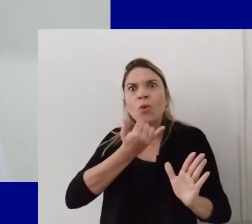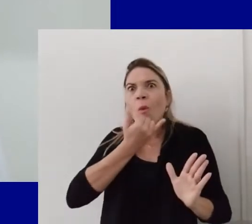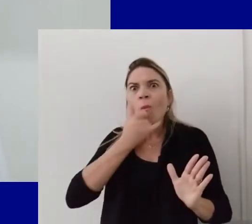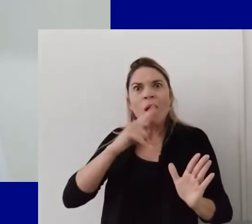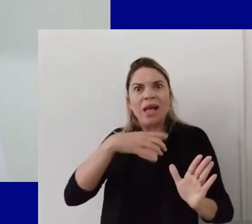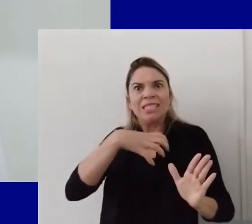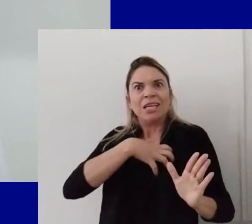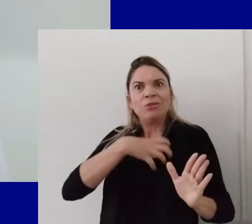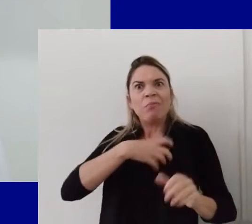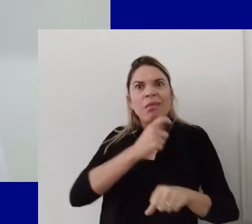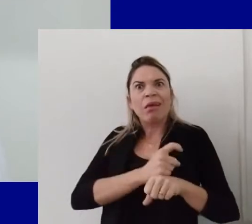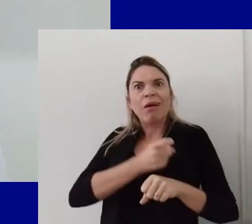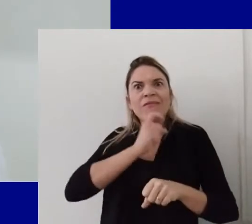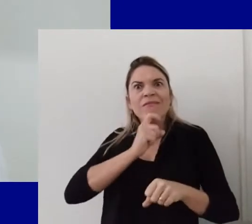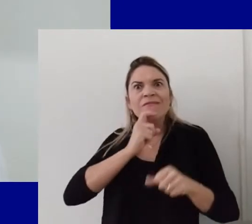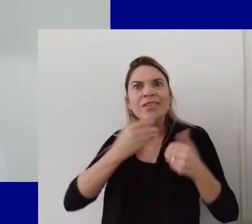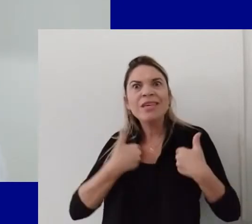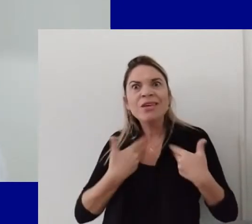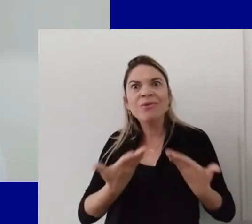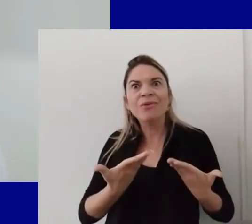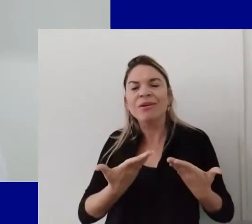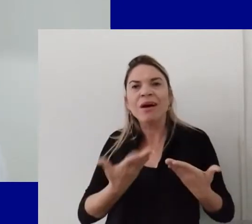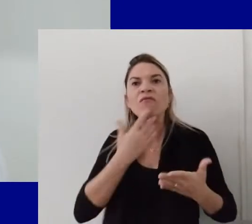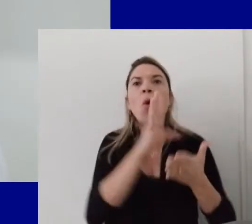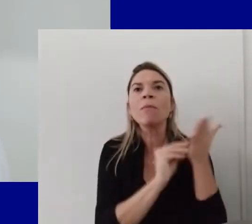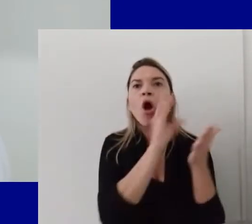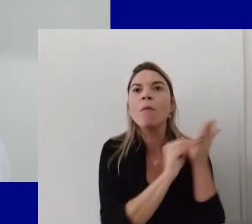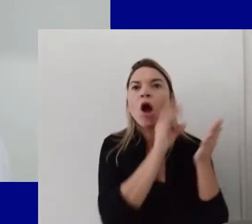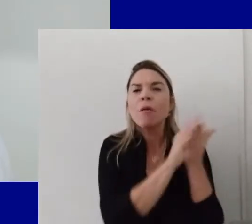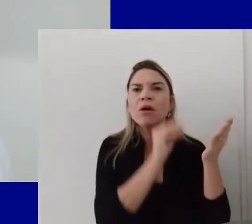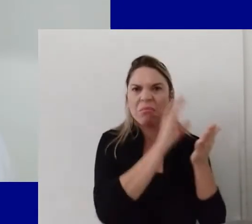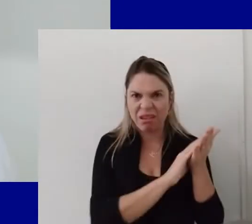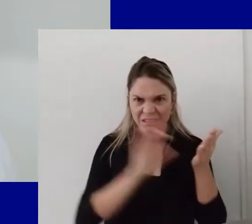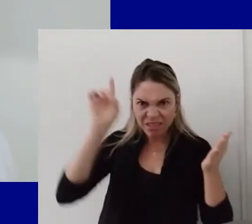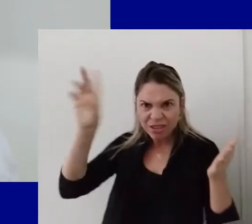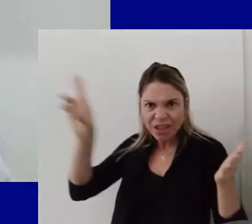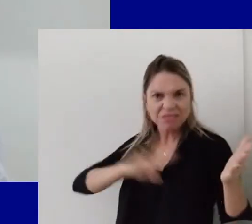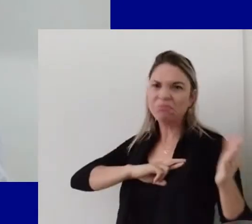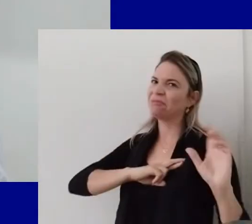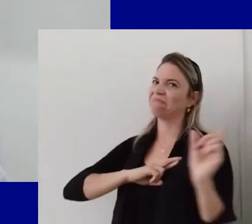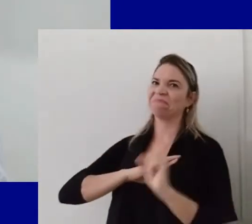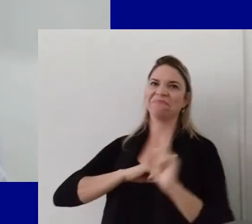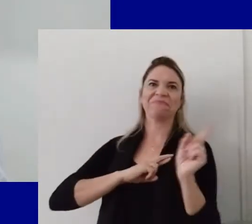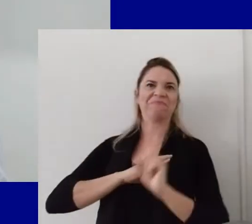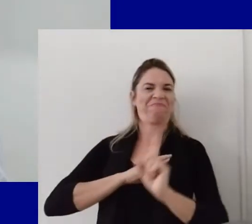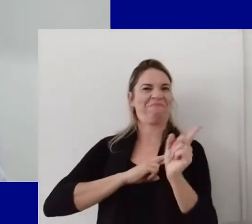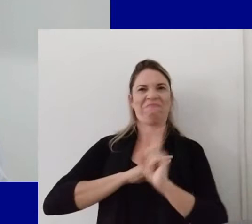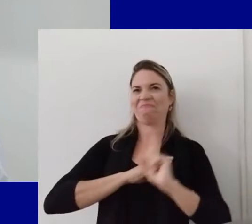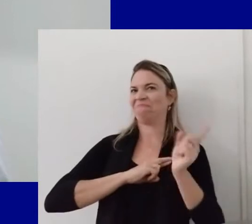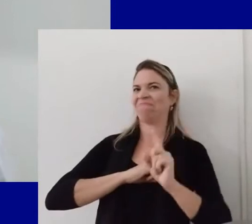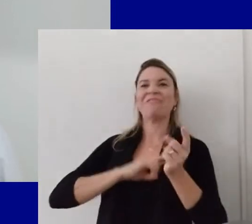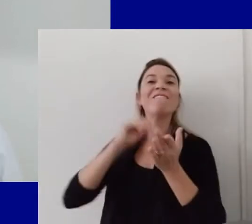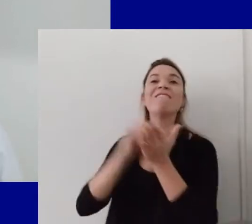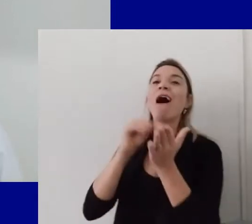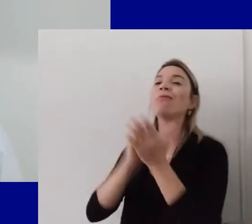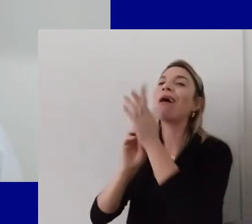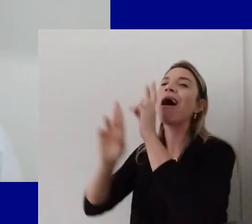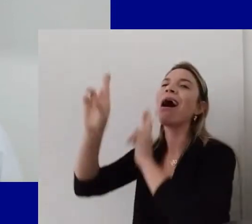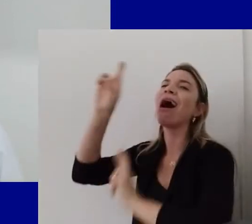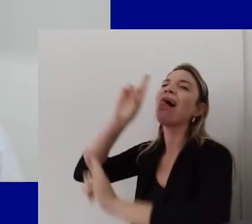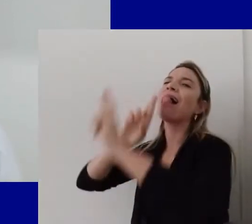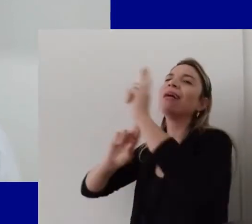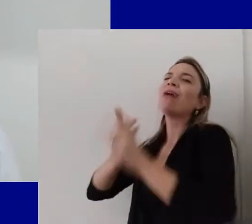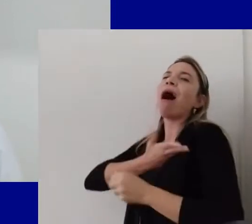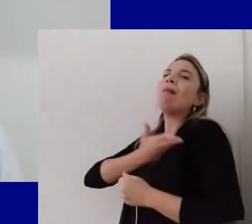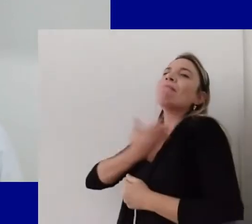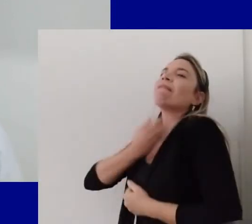humana que Deus vai responder. Como se não houvesse um relacionamento. Como se